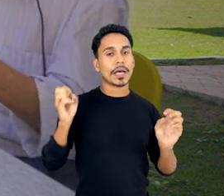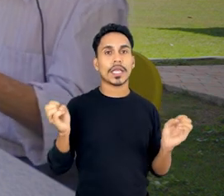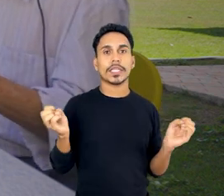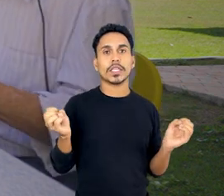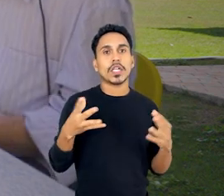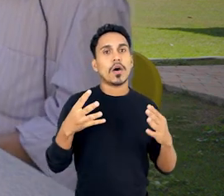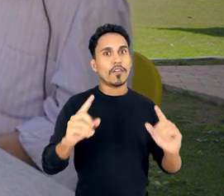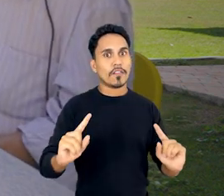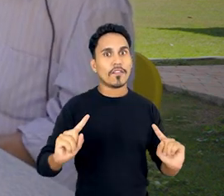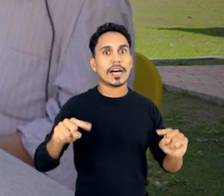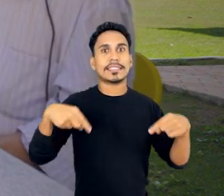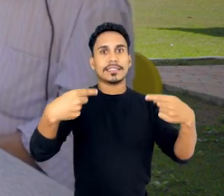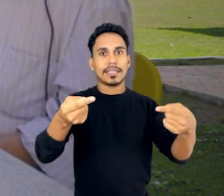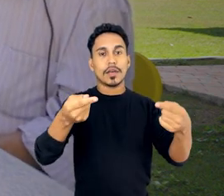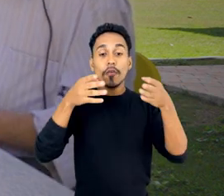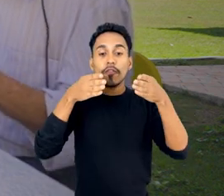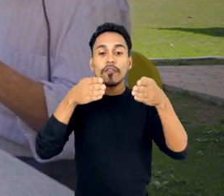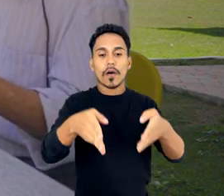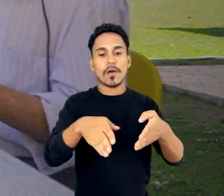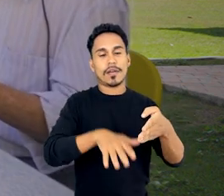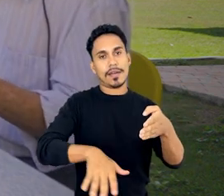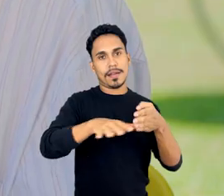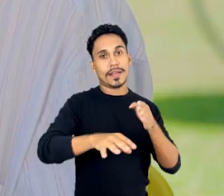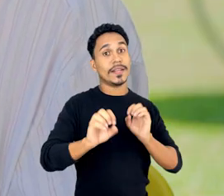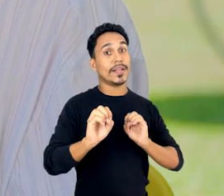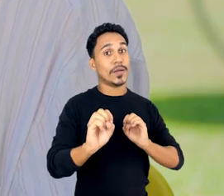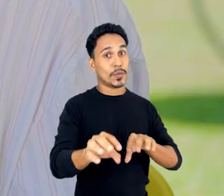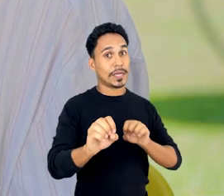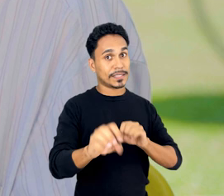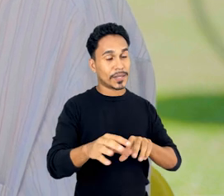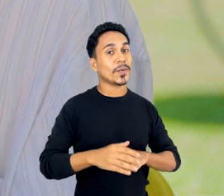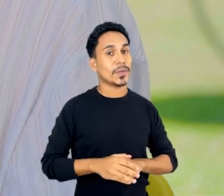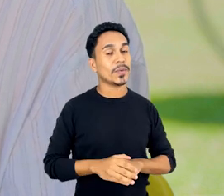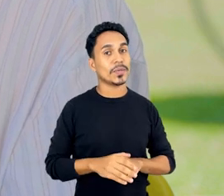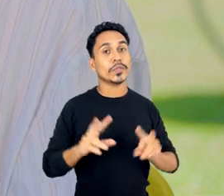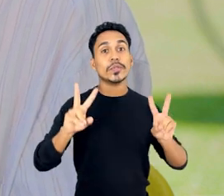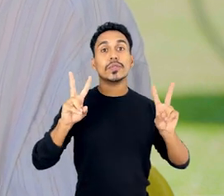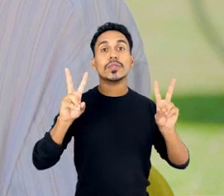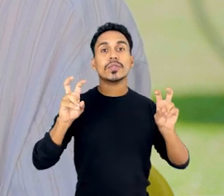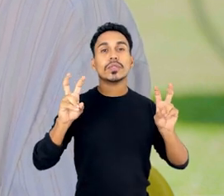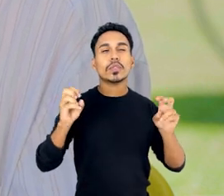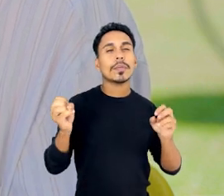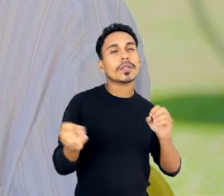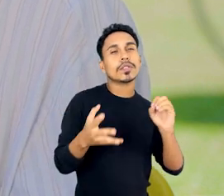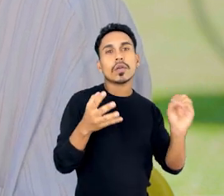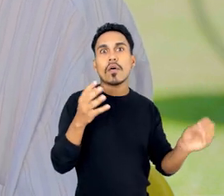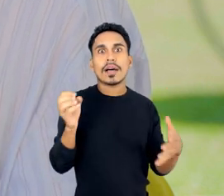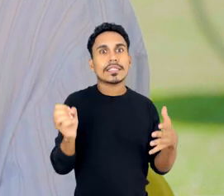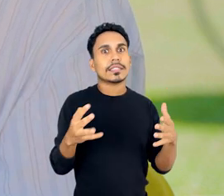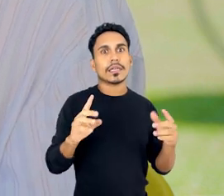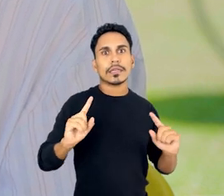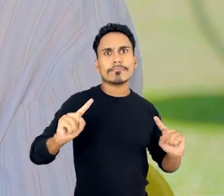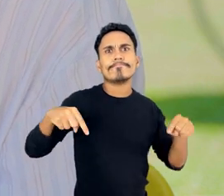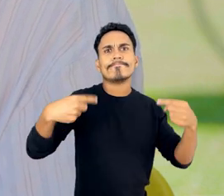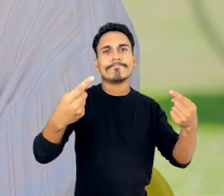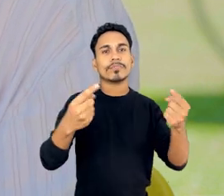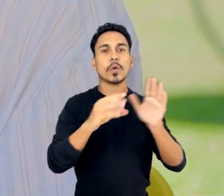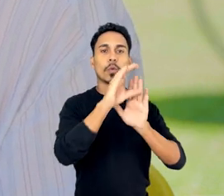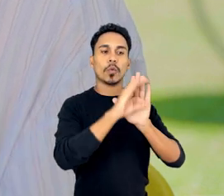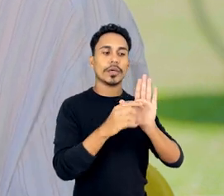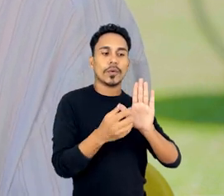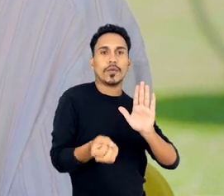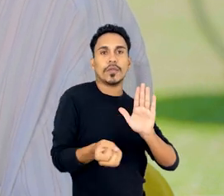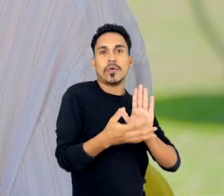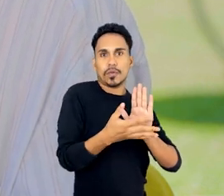era inovação perfeita para uc relacionada a inovações e reorganização do